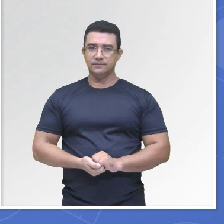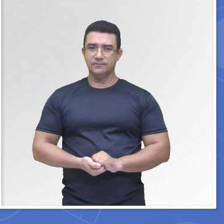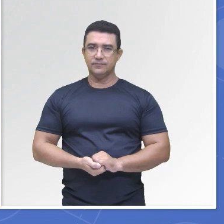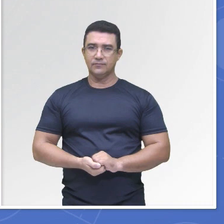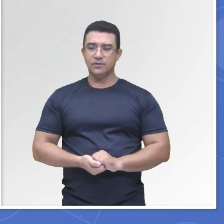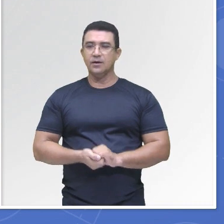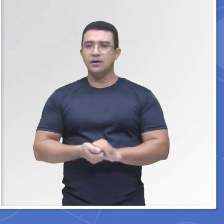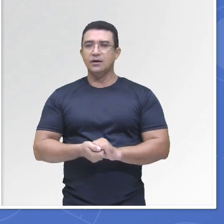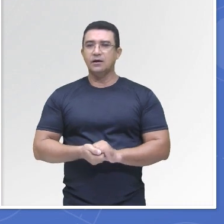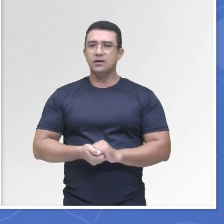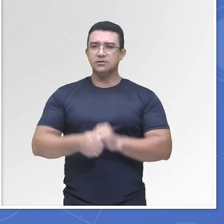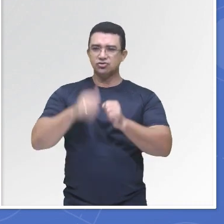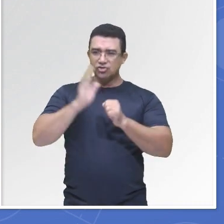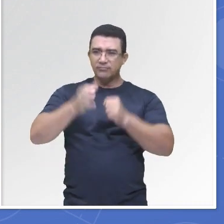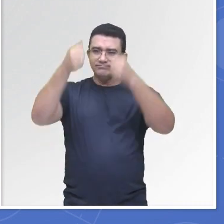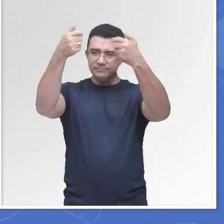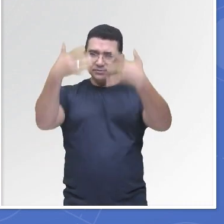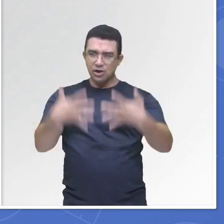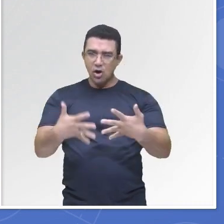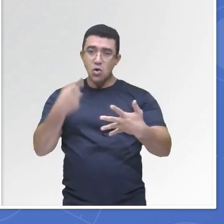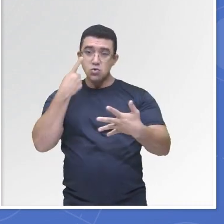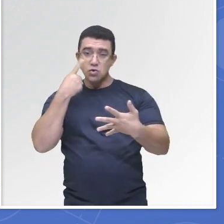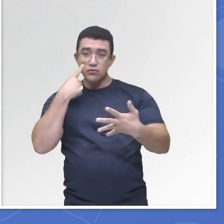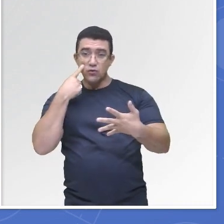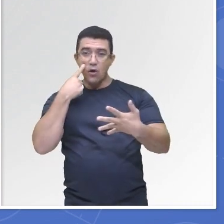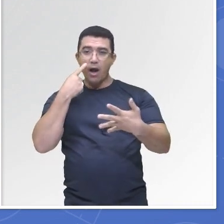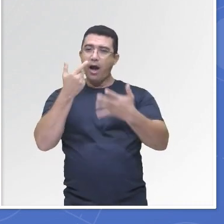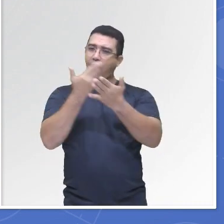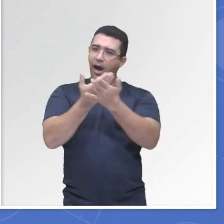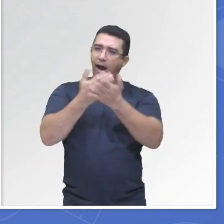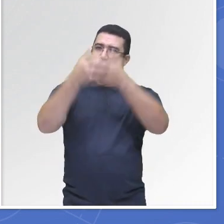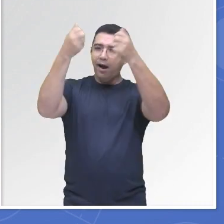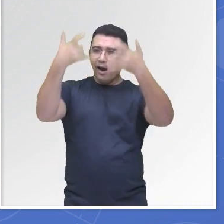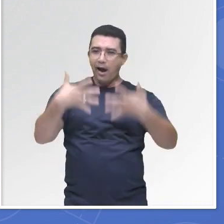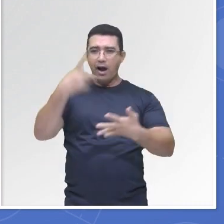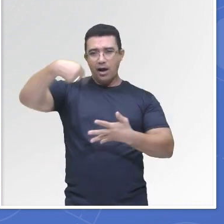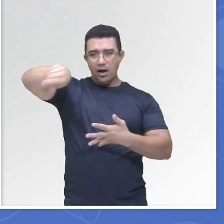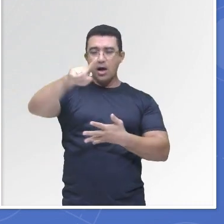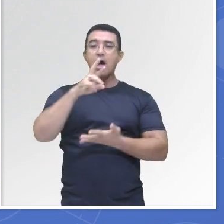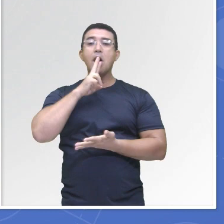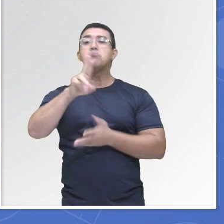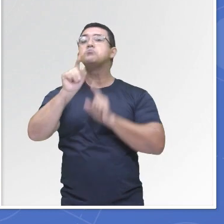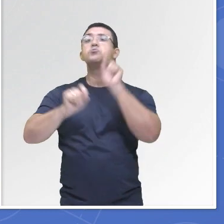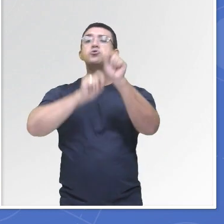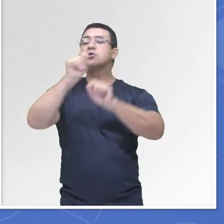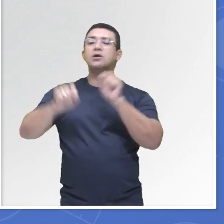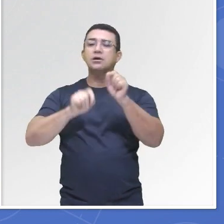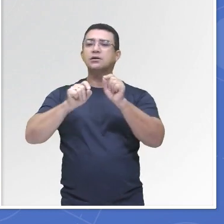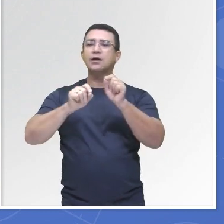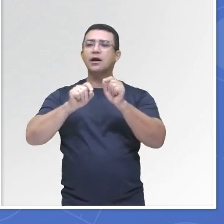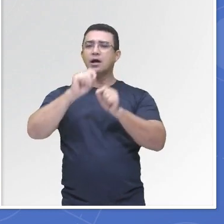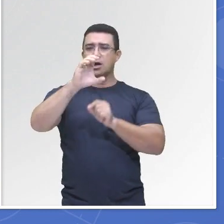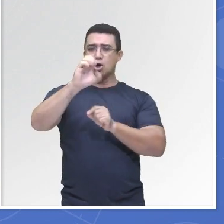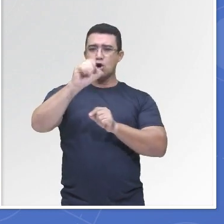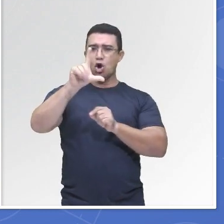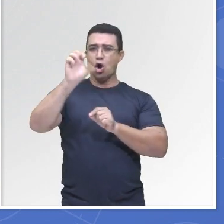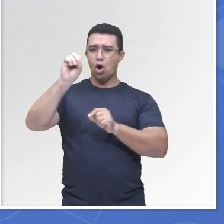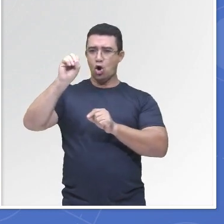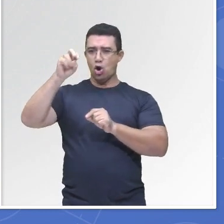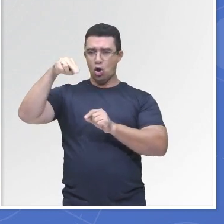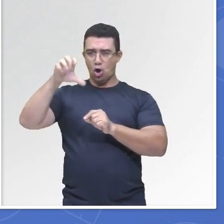Baseado nas explicações que vocês viram da aula, vocês vão responder quem eram os colonos missionários e os